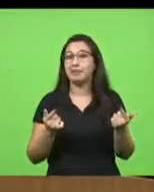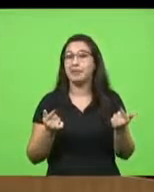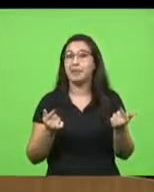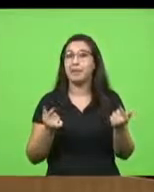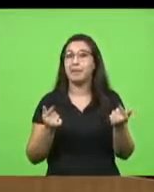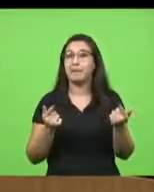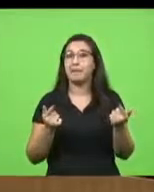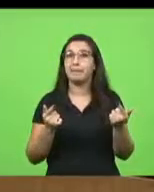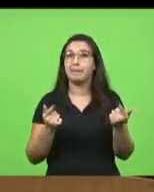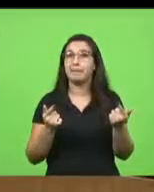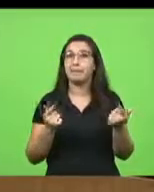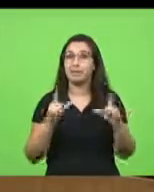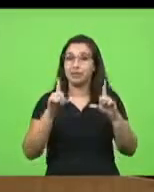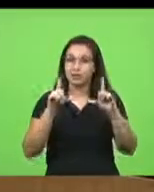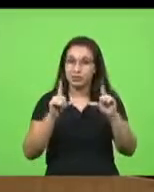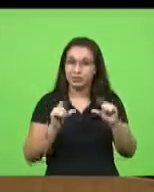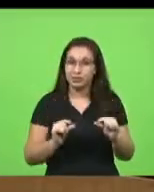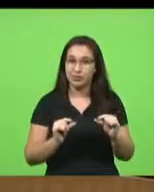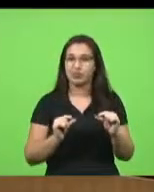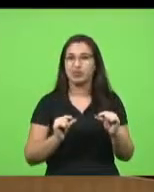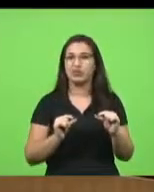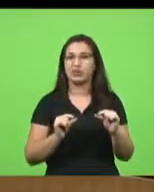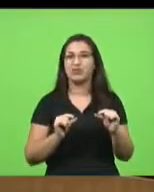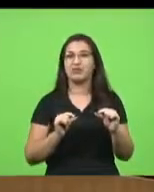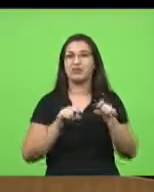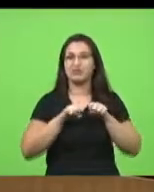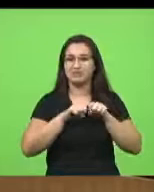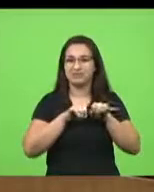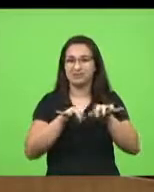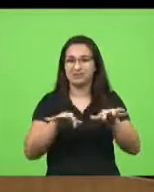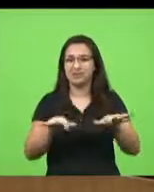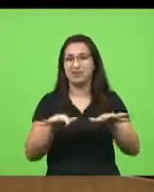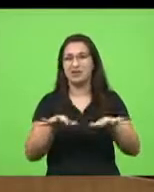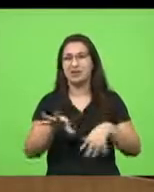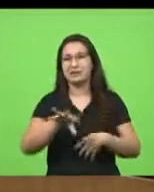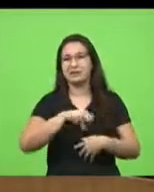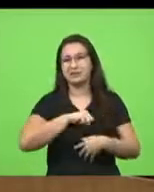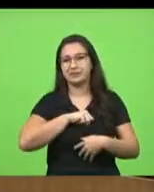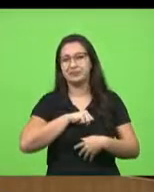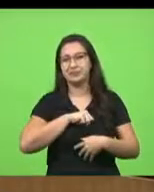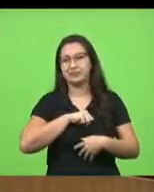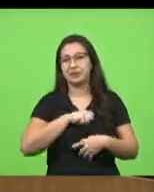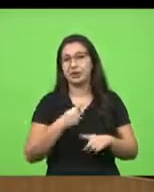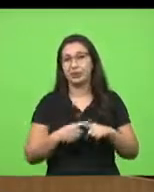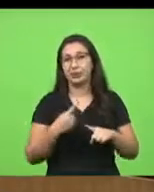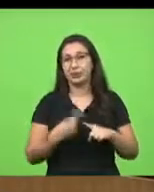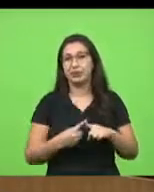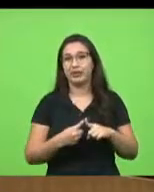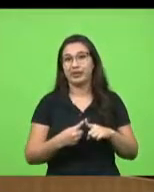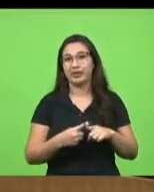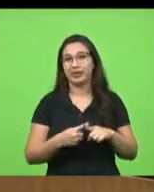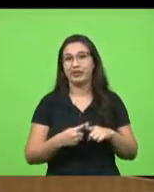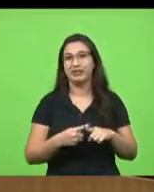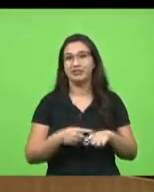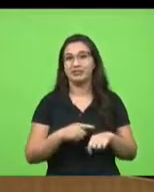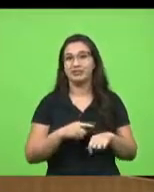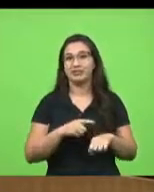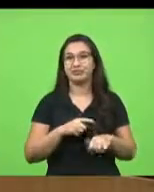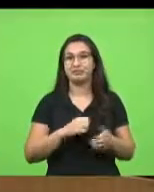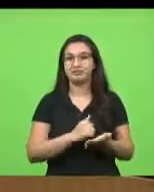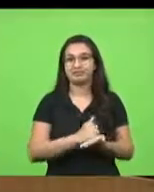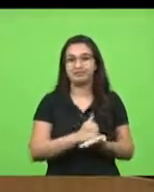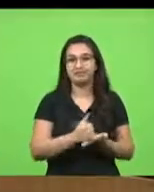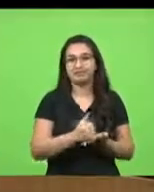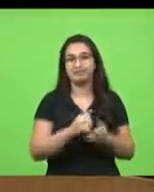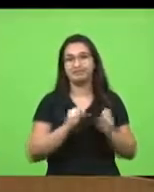velocidade de contaminação do vírus, porque senão não se dá tempo. Nós estamos dia